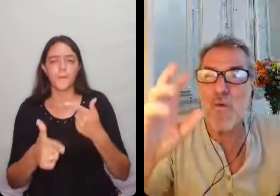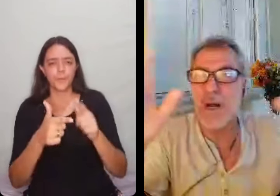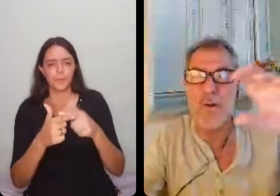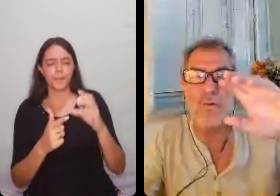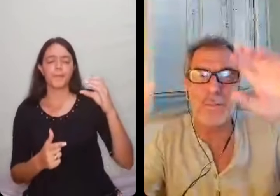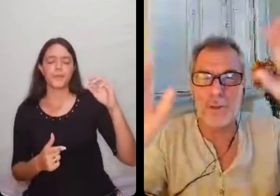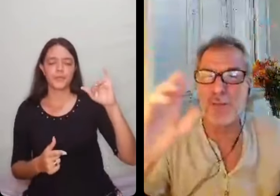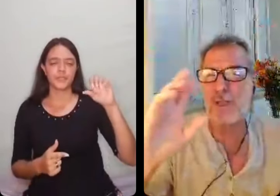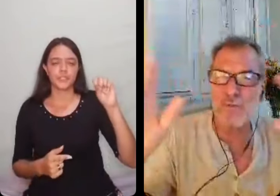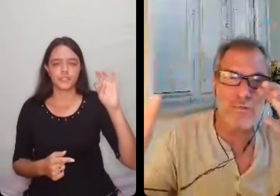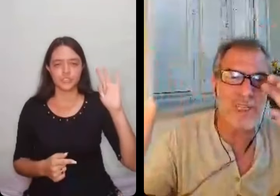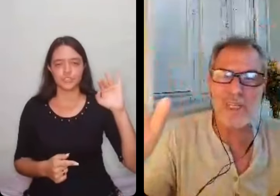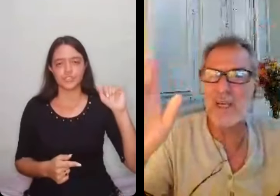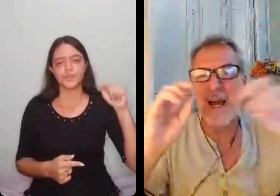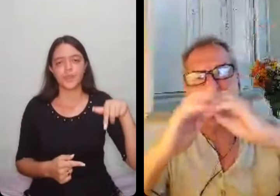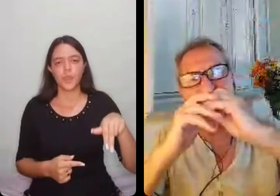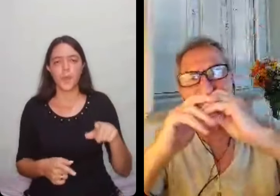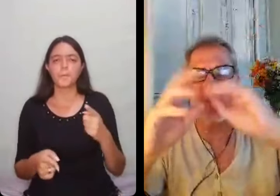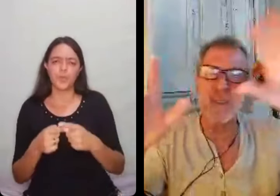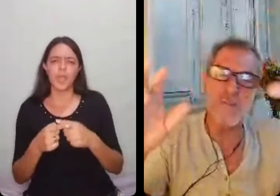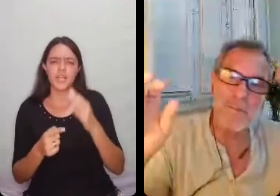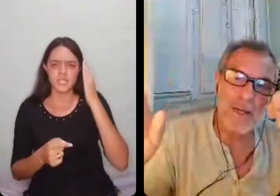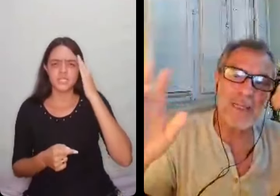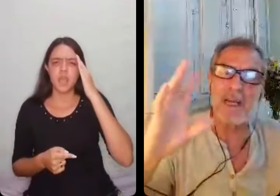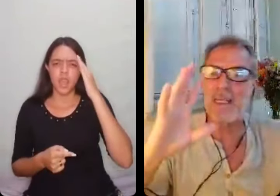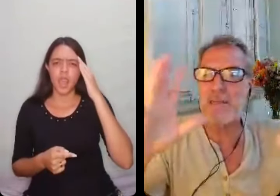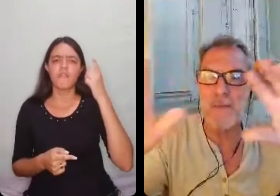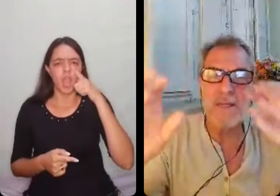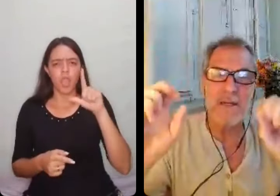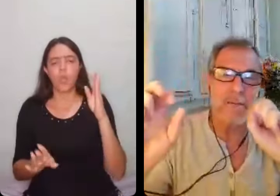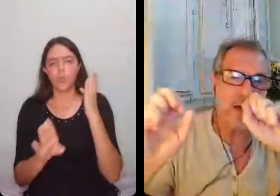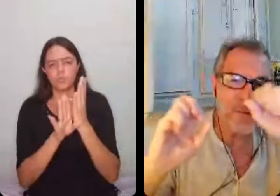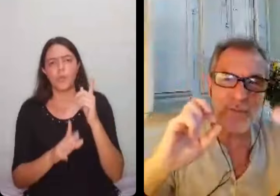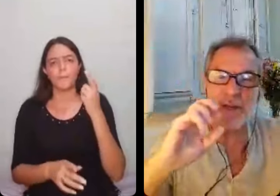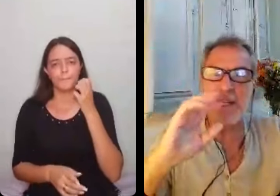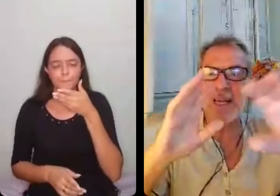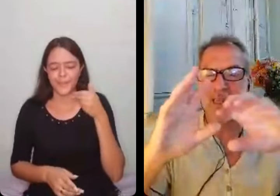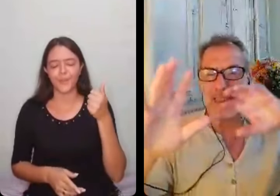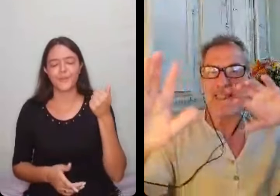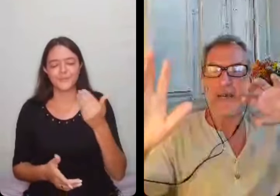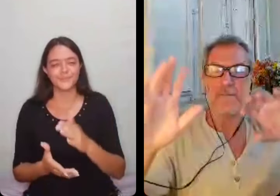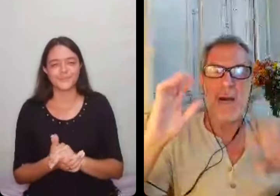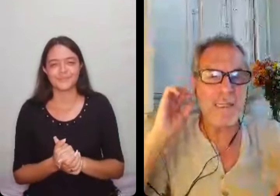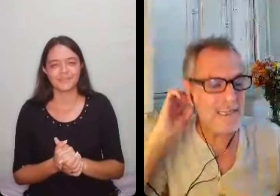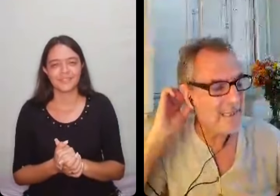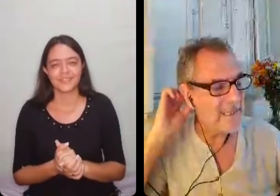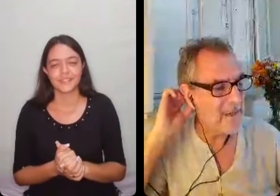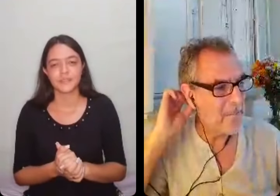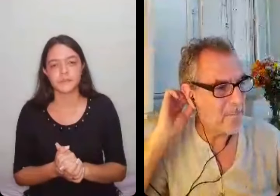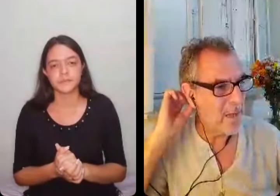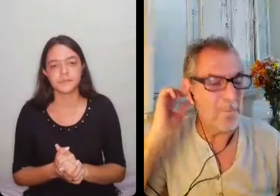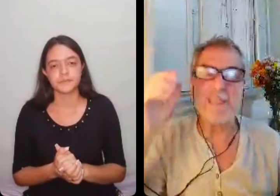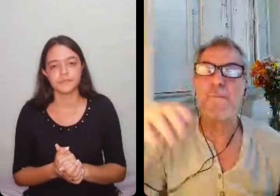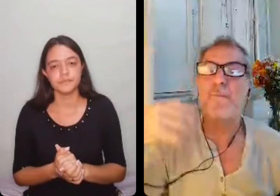Talvez alguma, outra, podemos discutir. Ah, não, porque isso me parece aí... Eu preferiria que seja mais